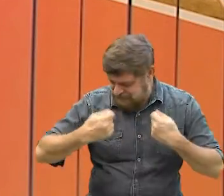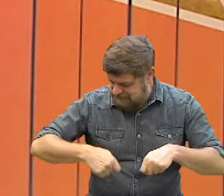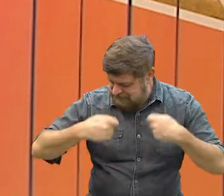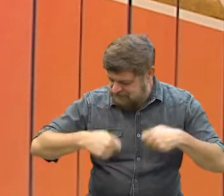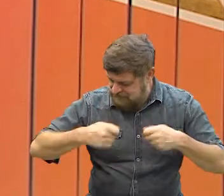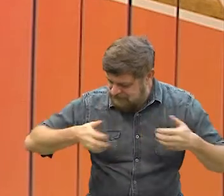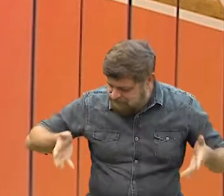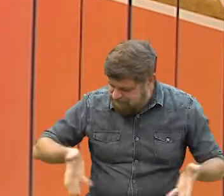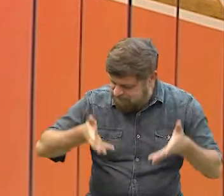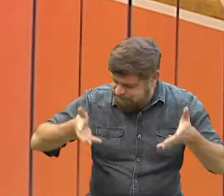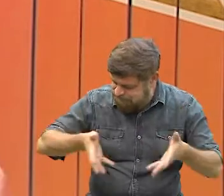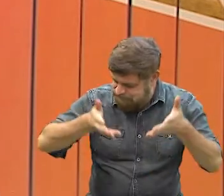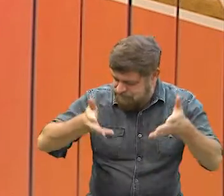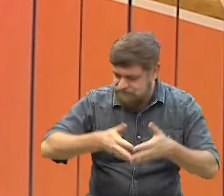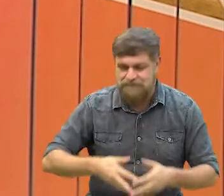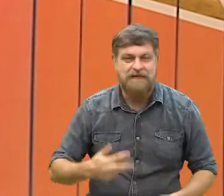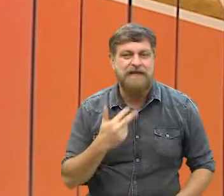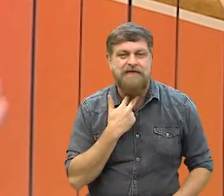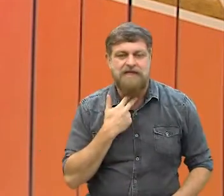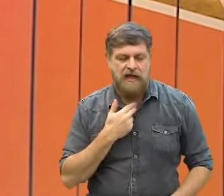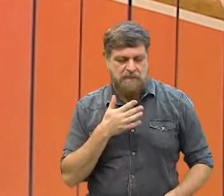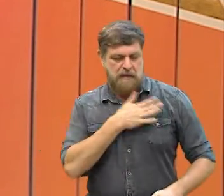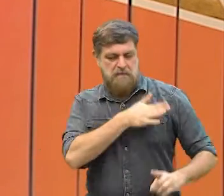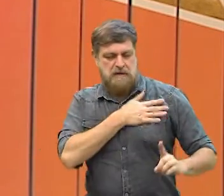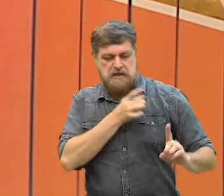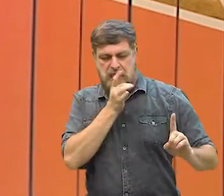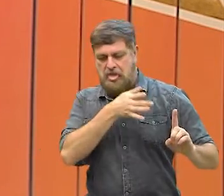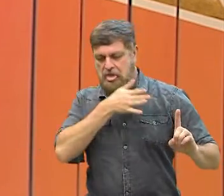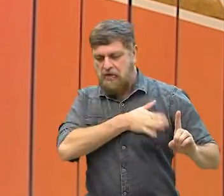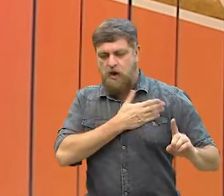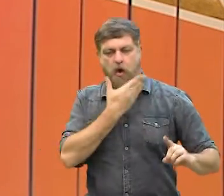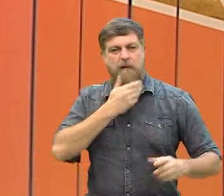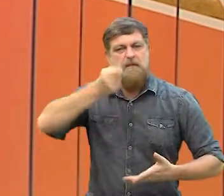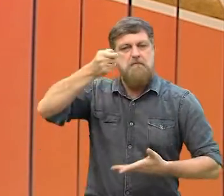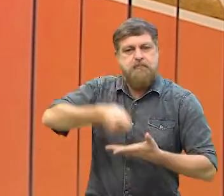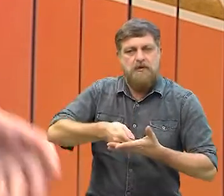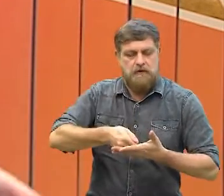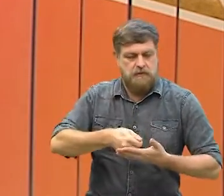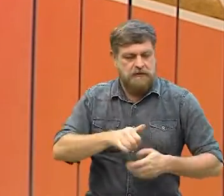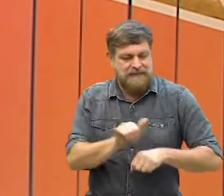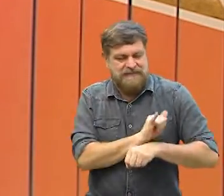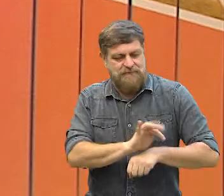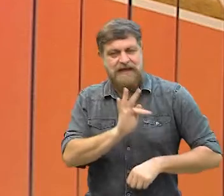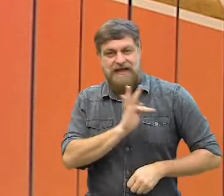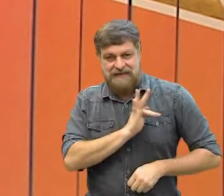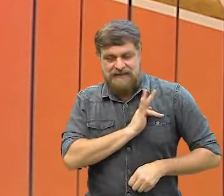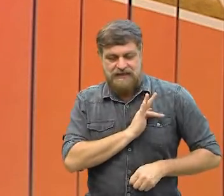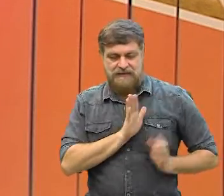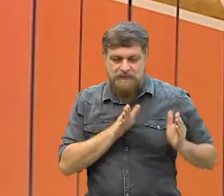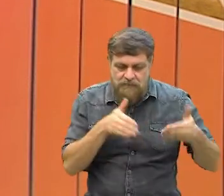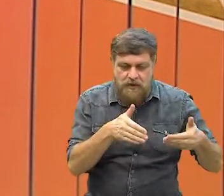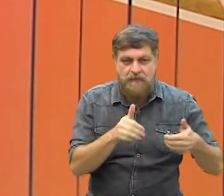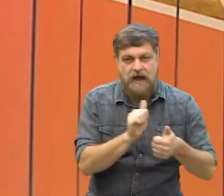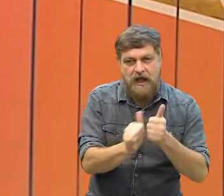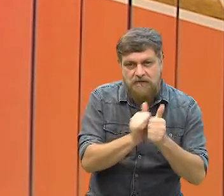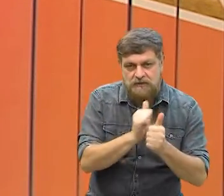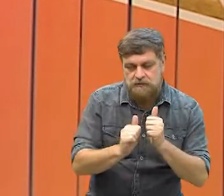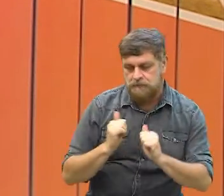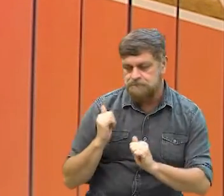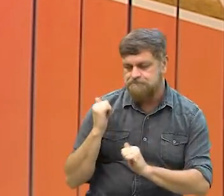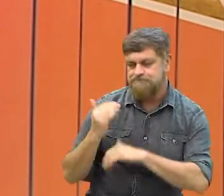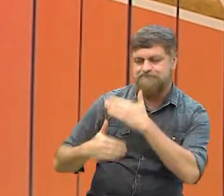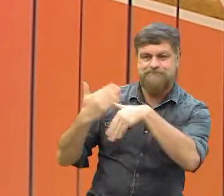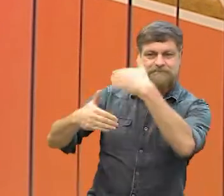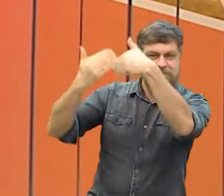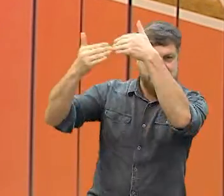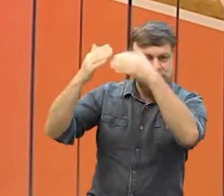precisa desse espaço. Chega de falar de preconceito, de machismo e falar sobre tática, sobre técnica, porque é um futebol que está em franca